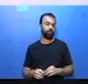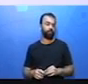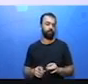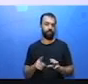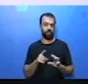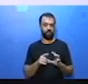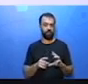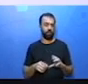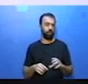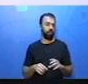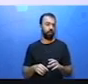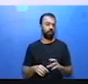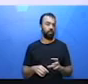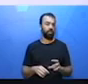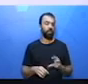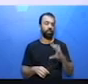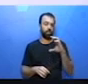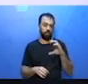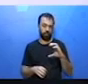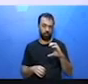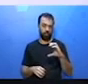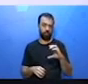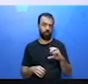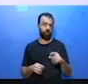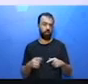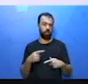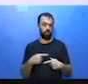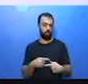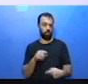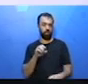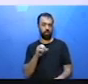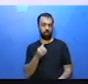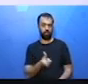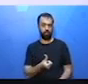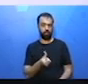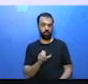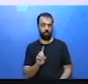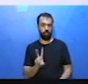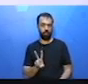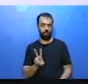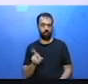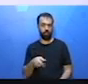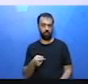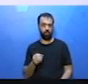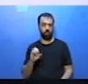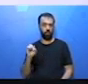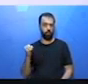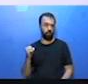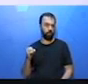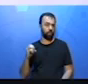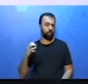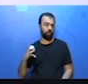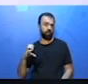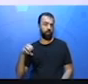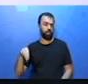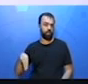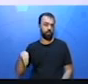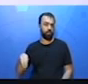para cá, 62,8. ela estava depois do